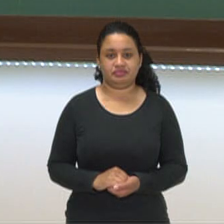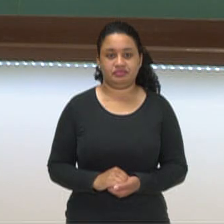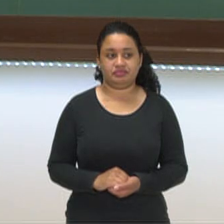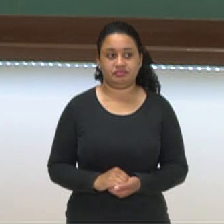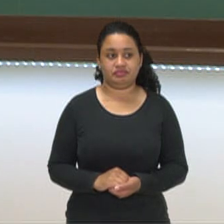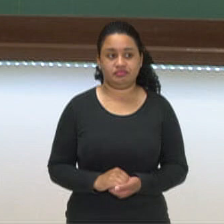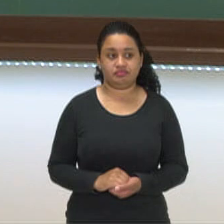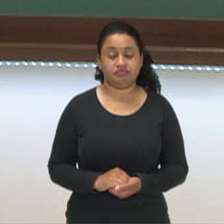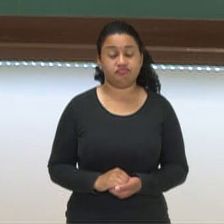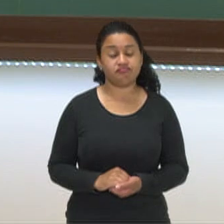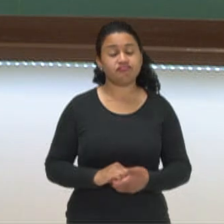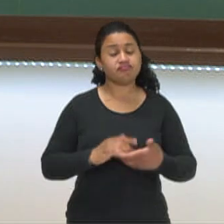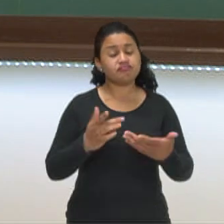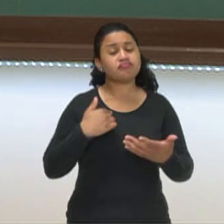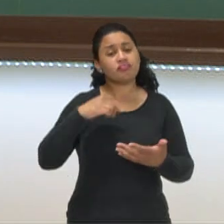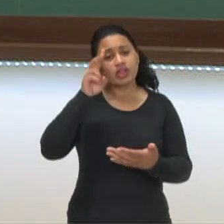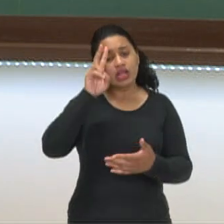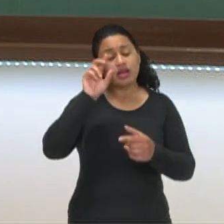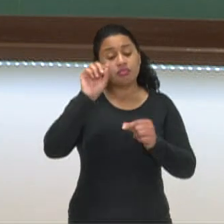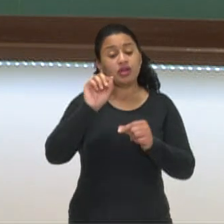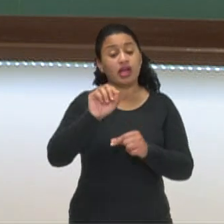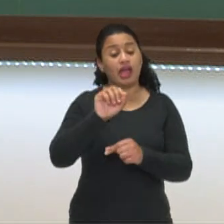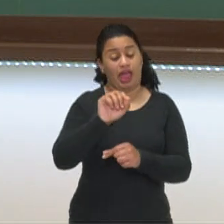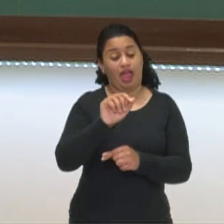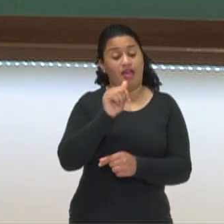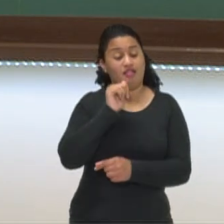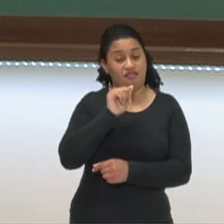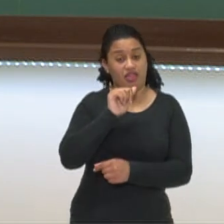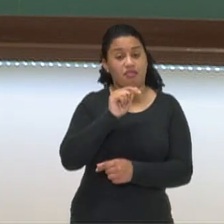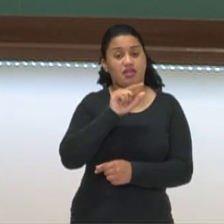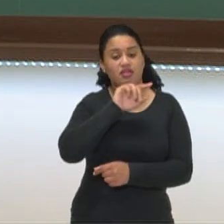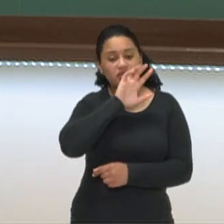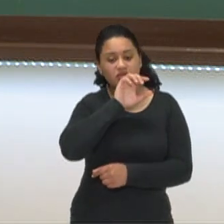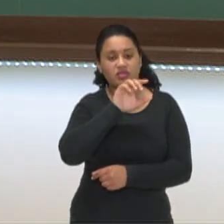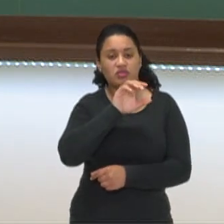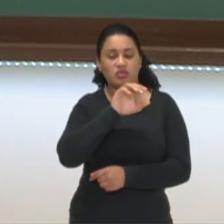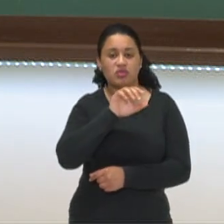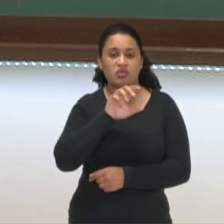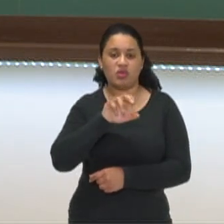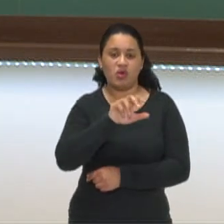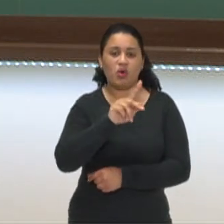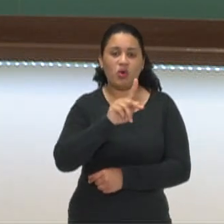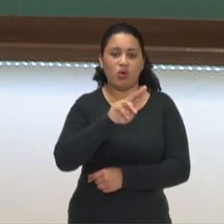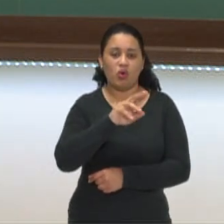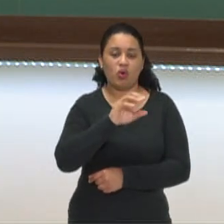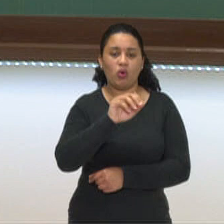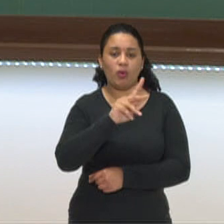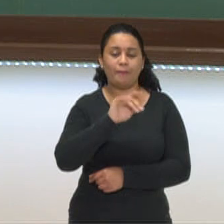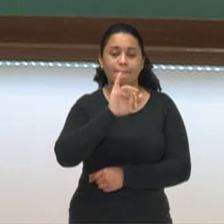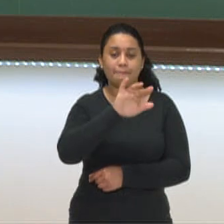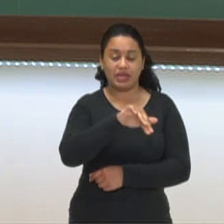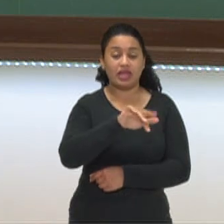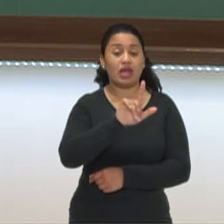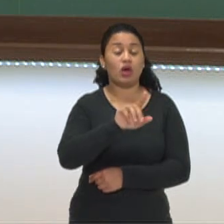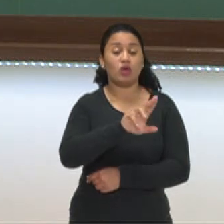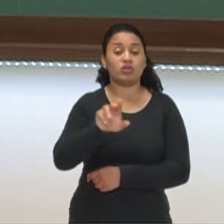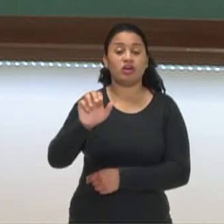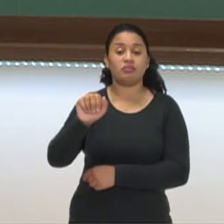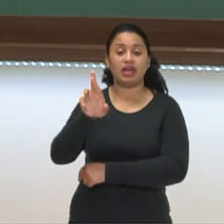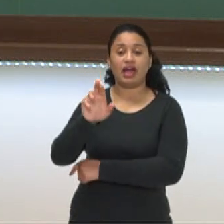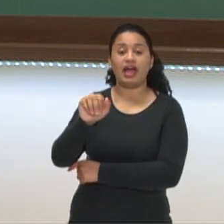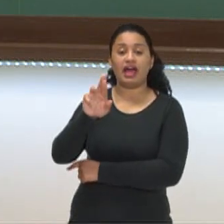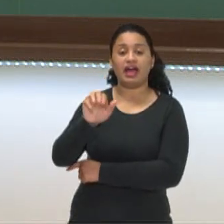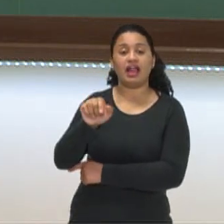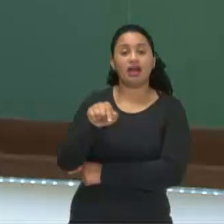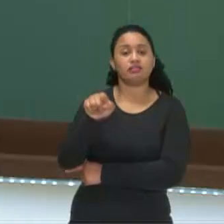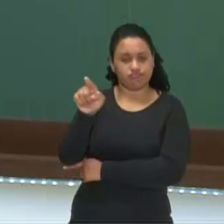Só retomando com vocês aqui, a fêmea do cupim é a arará, ok? Vamos lá então. Qual o sentido então